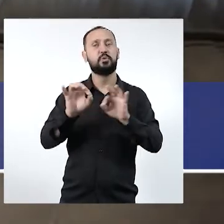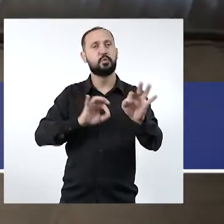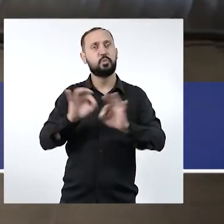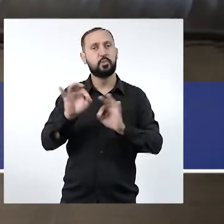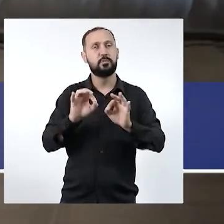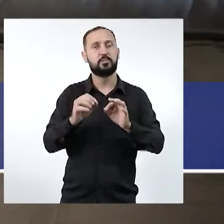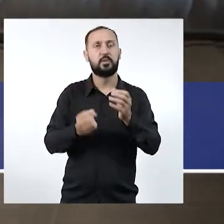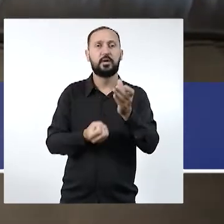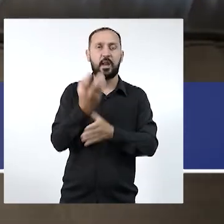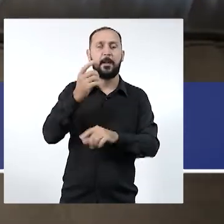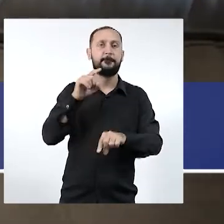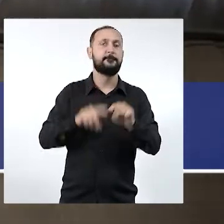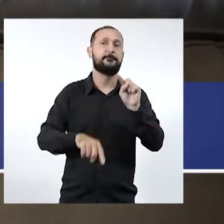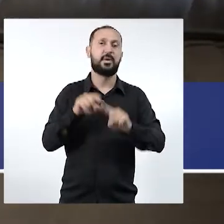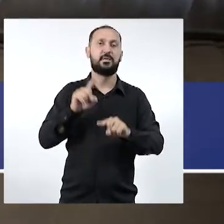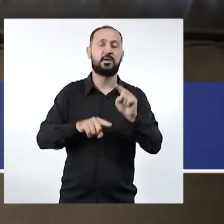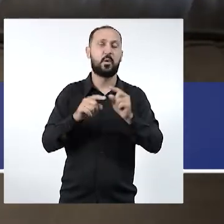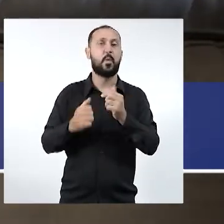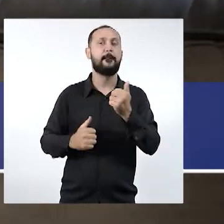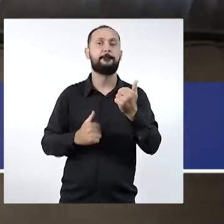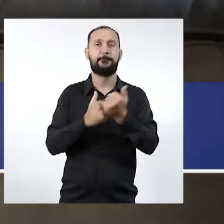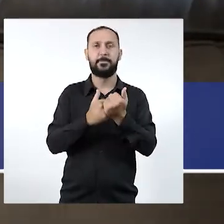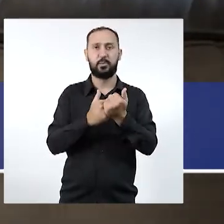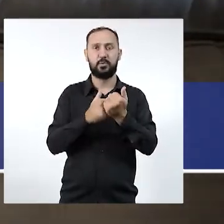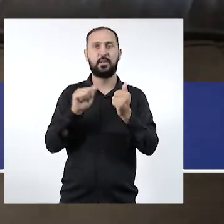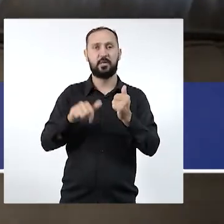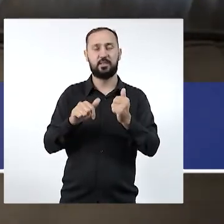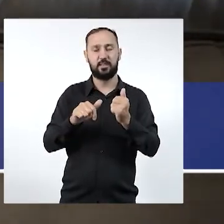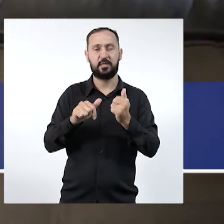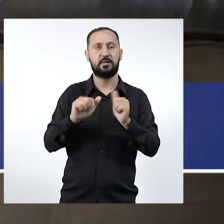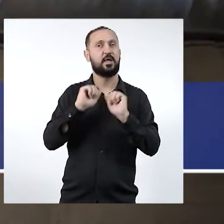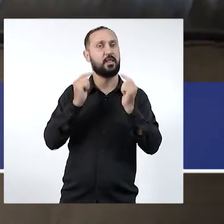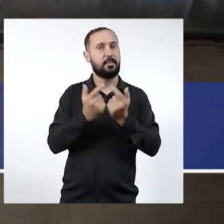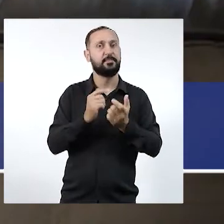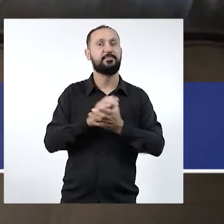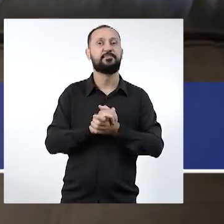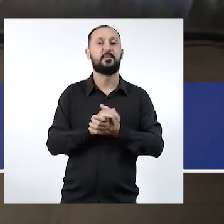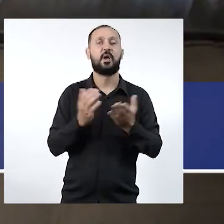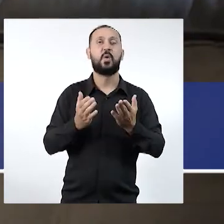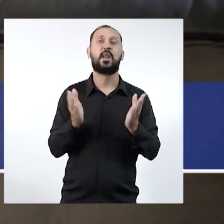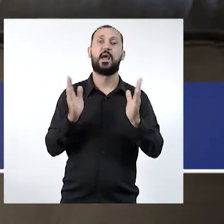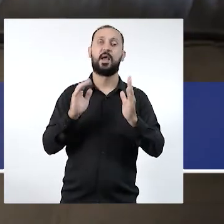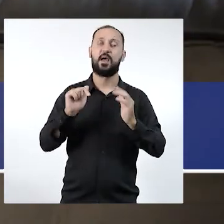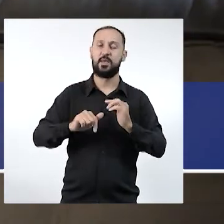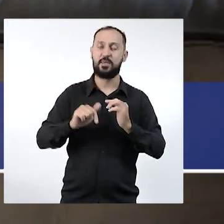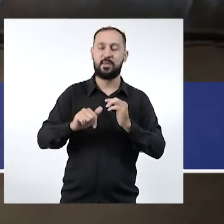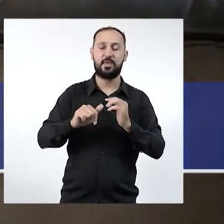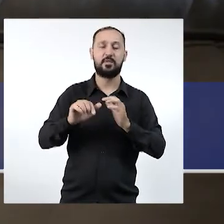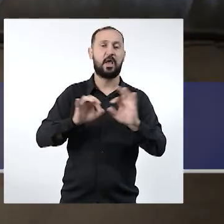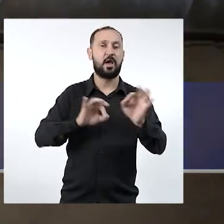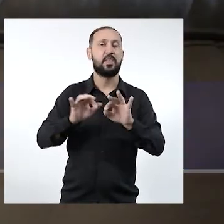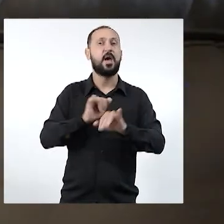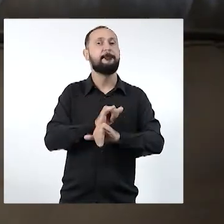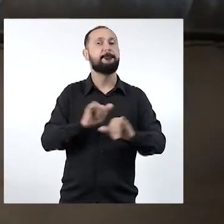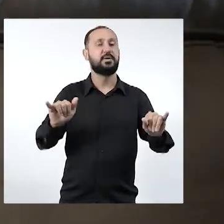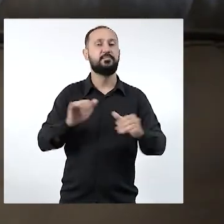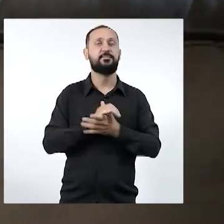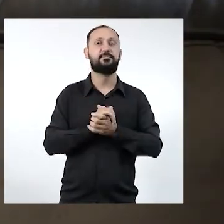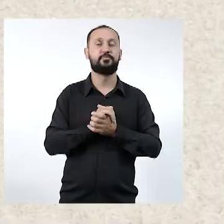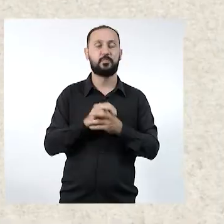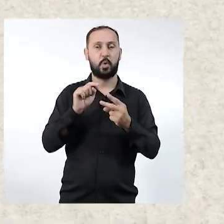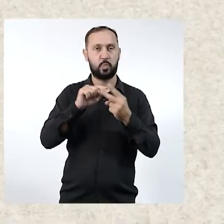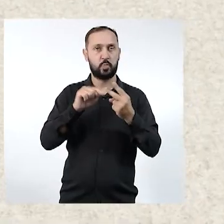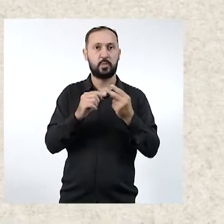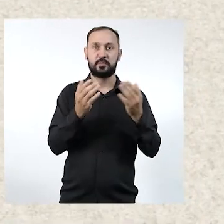conseguimos criar esse material com todo o apoio da Casa, e agora a Casa mesmo está fazendo toda a